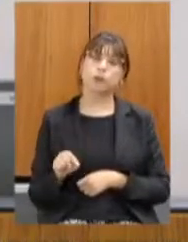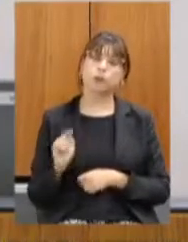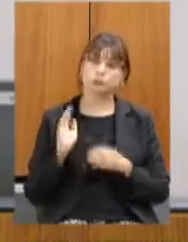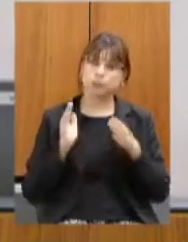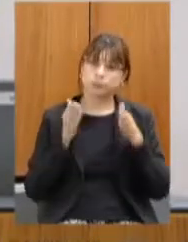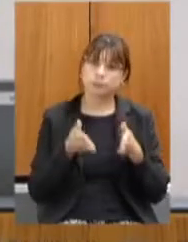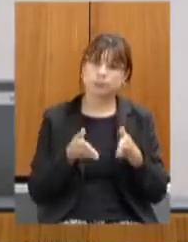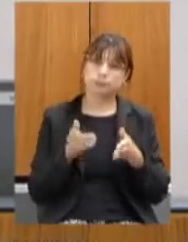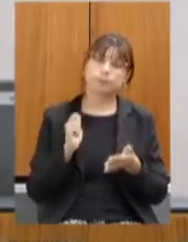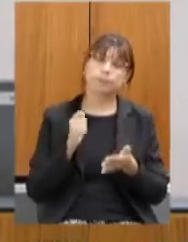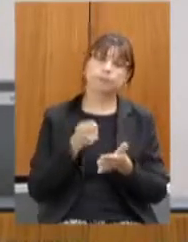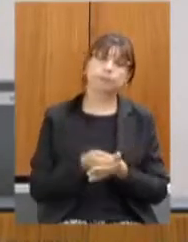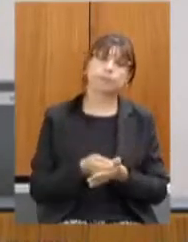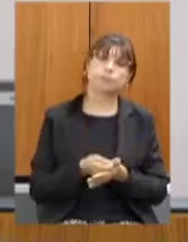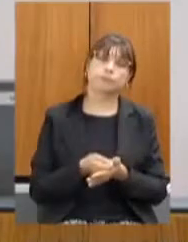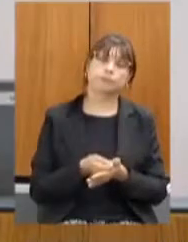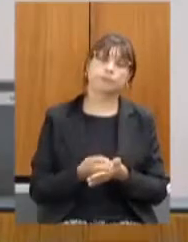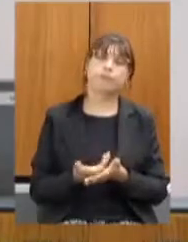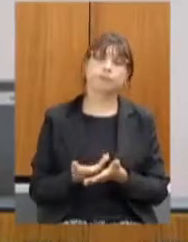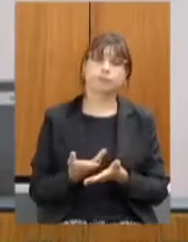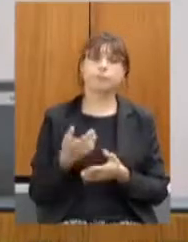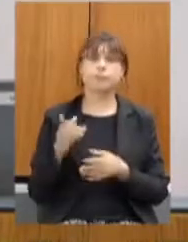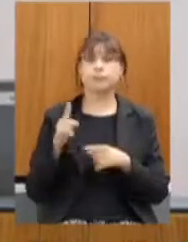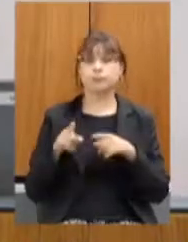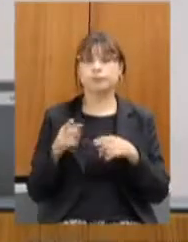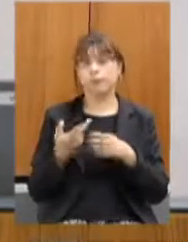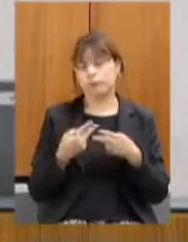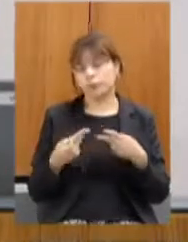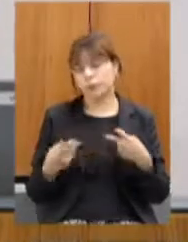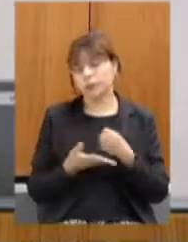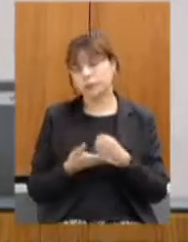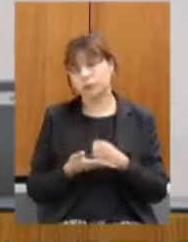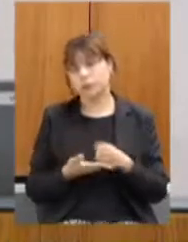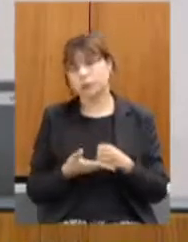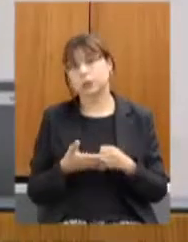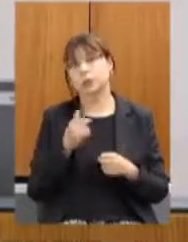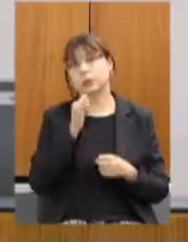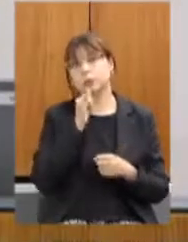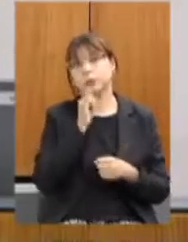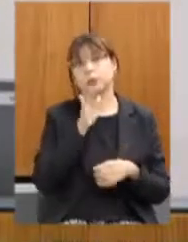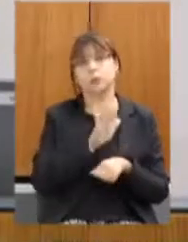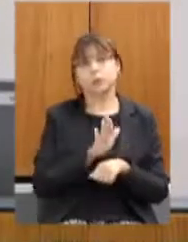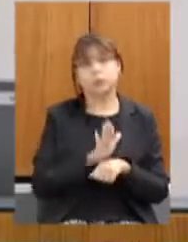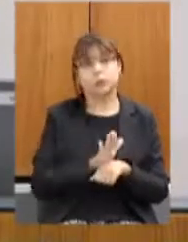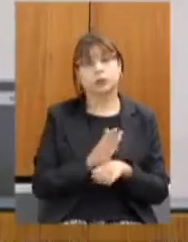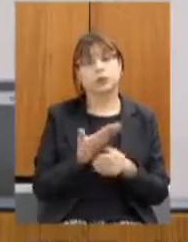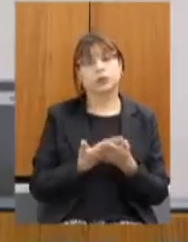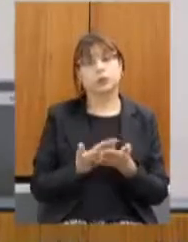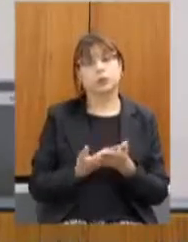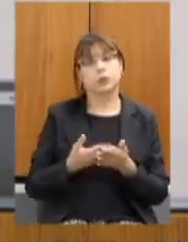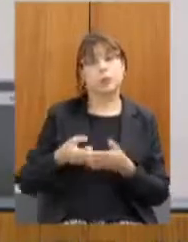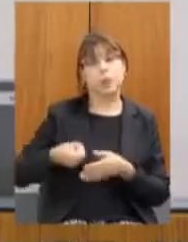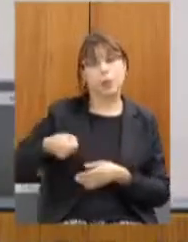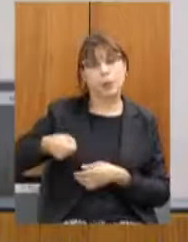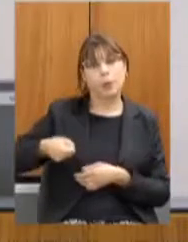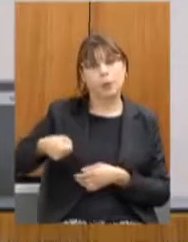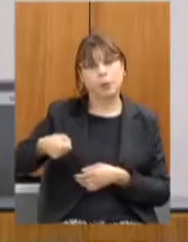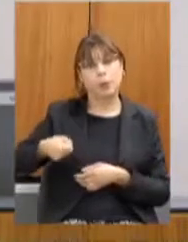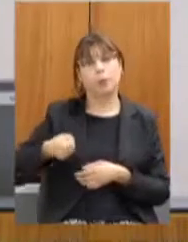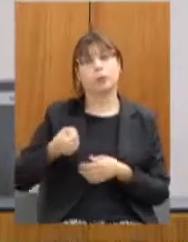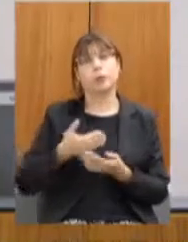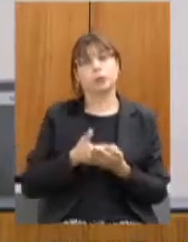pagamento de despesas de fornecimento e serviços essenciais como assistência estudantil bolsista de iniciação